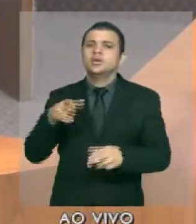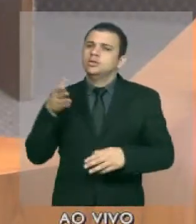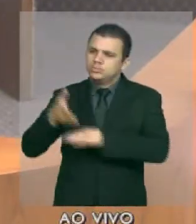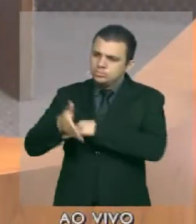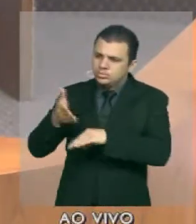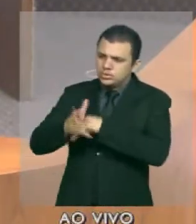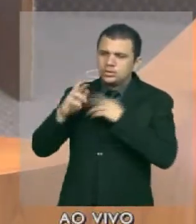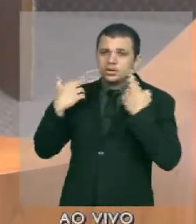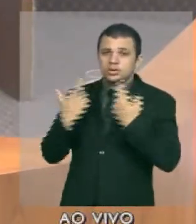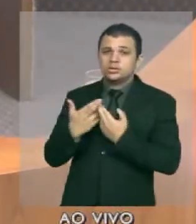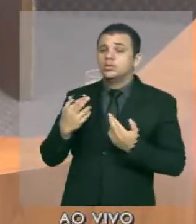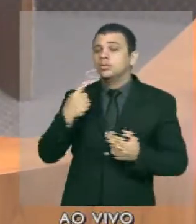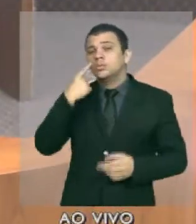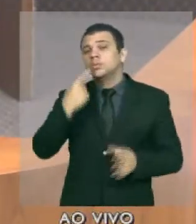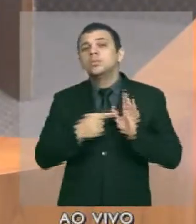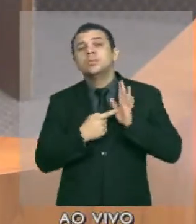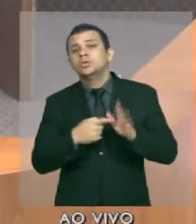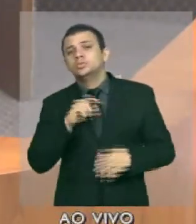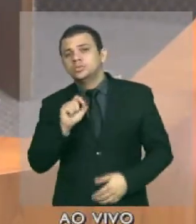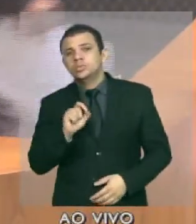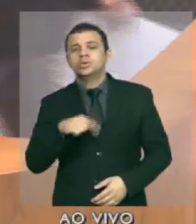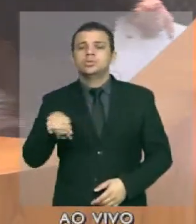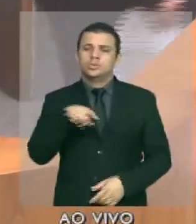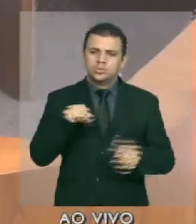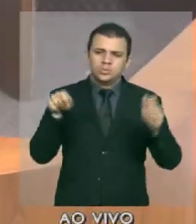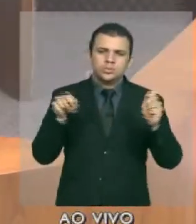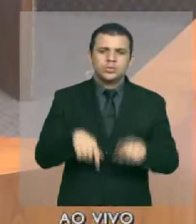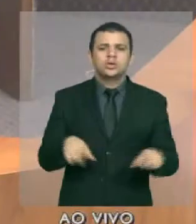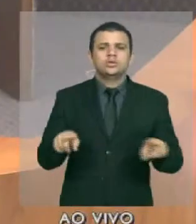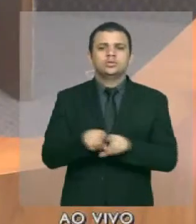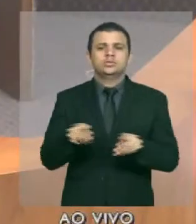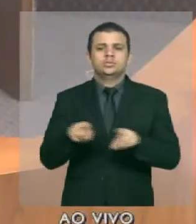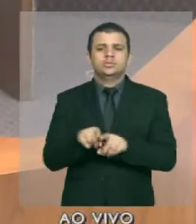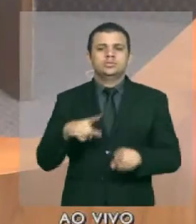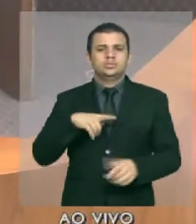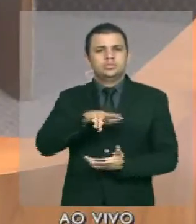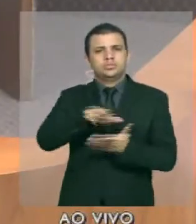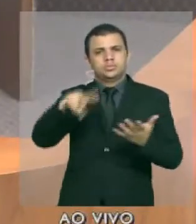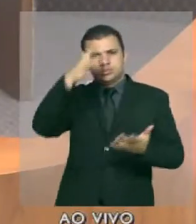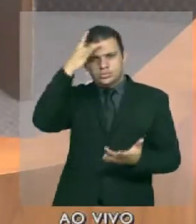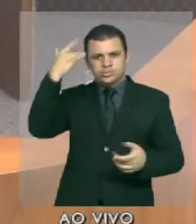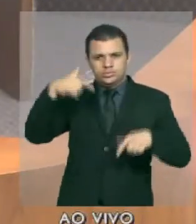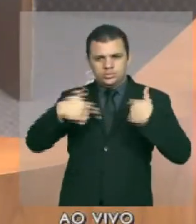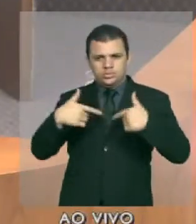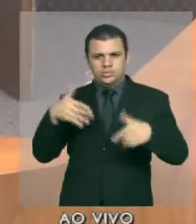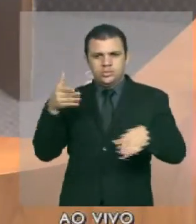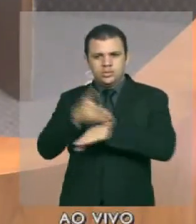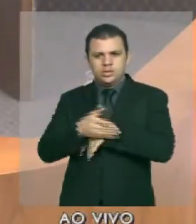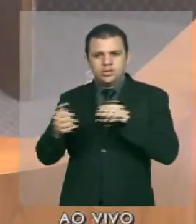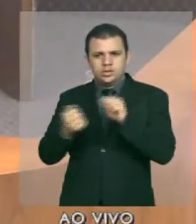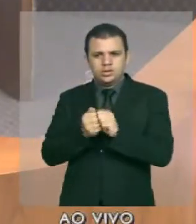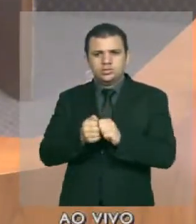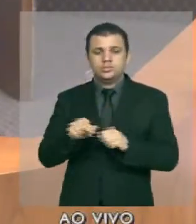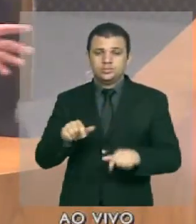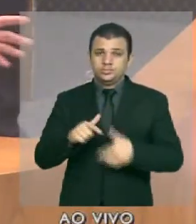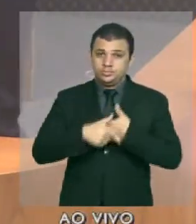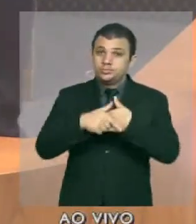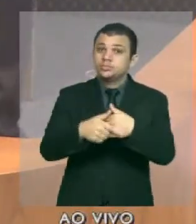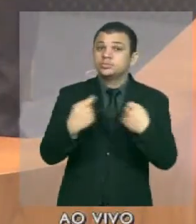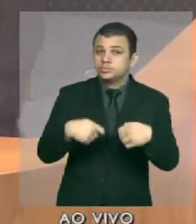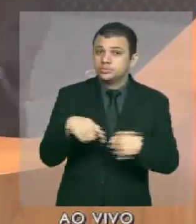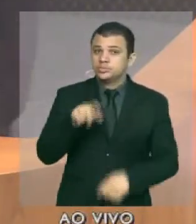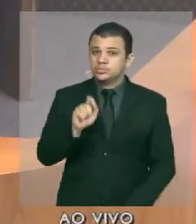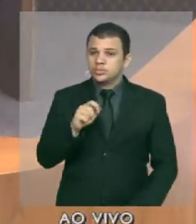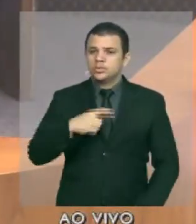a oportunidade de envolver todos esses trabalhadores e essa iniciativa ela só vai ser possível também se nós